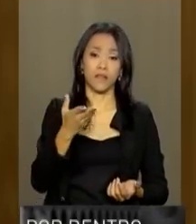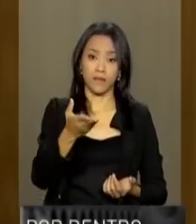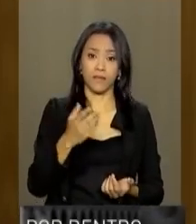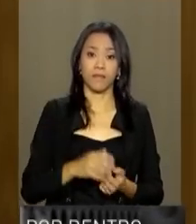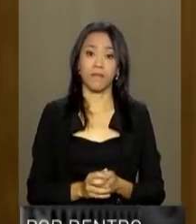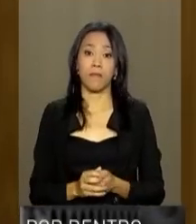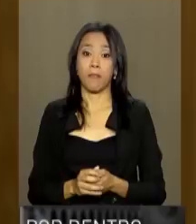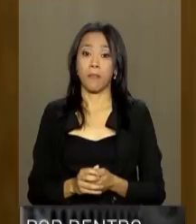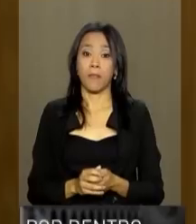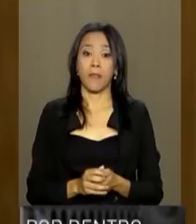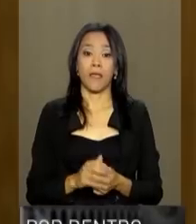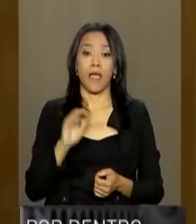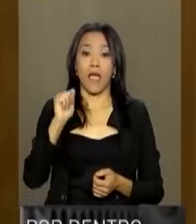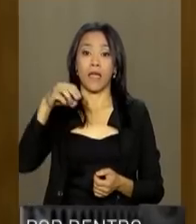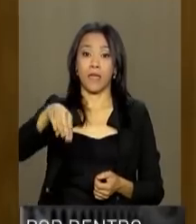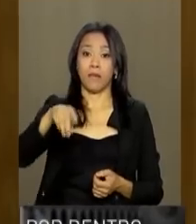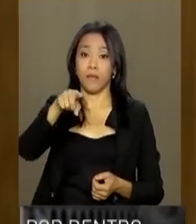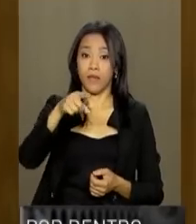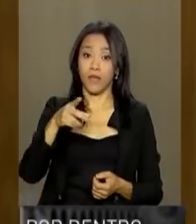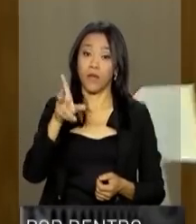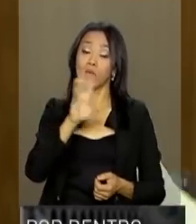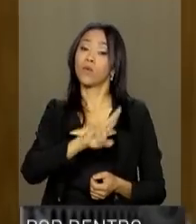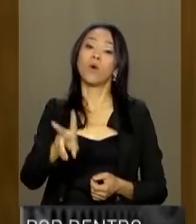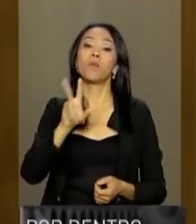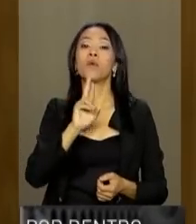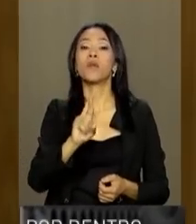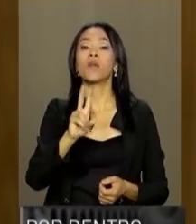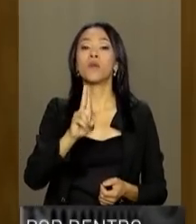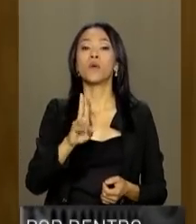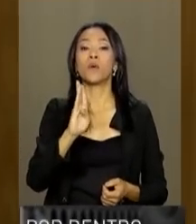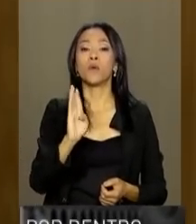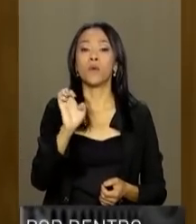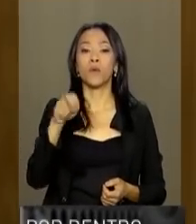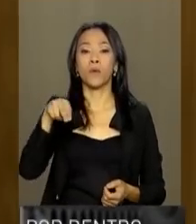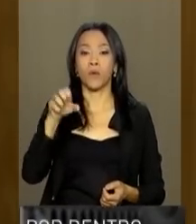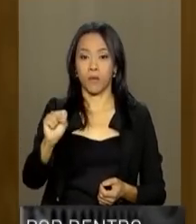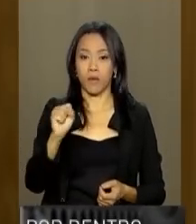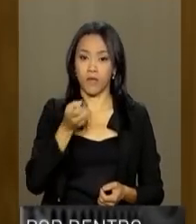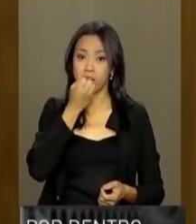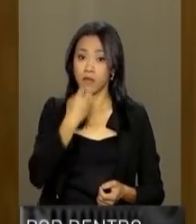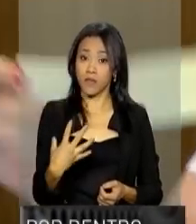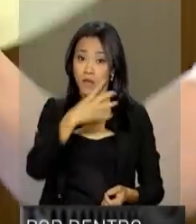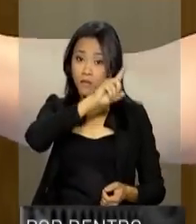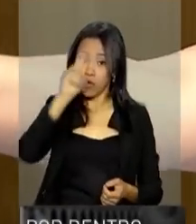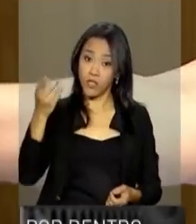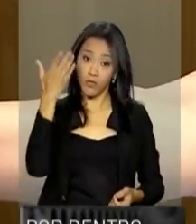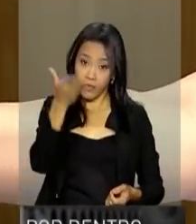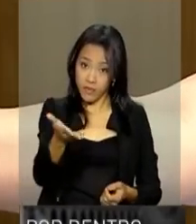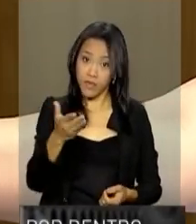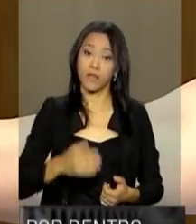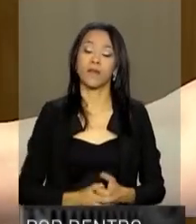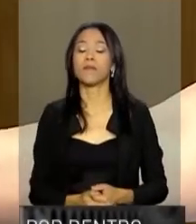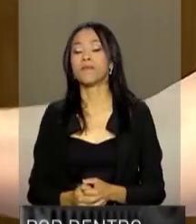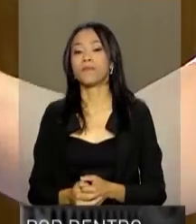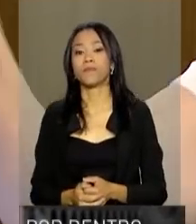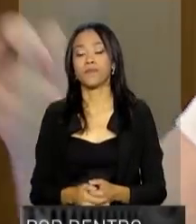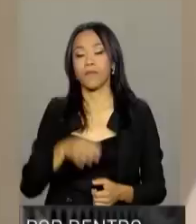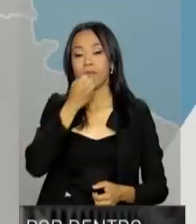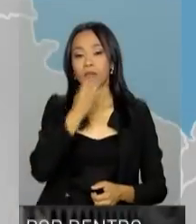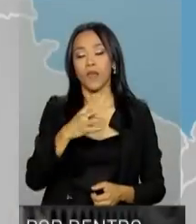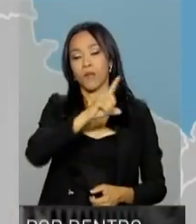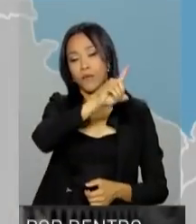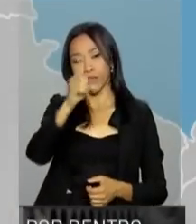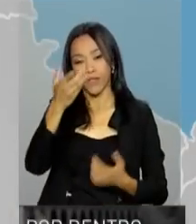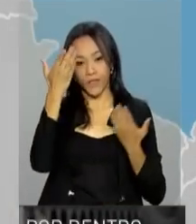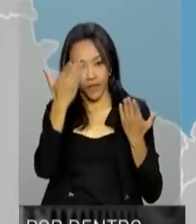730 km rubens que está ao vivo com a gente no seu programa na isso rubens muito bom dia pra você bom dia bom dia também